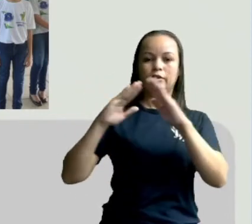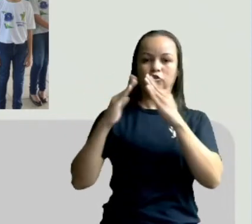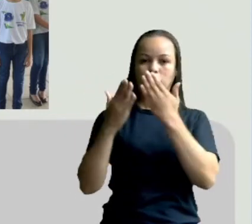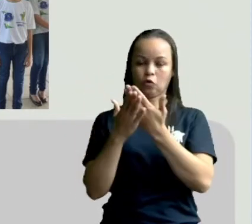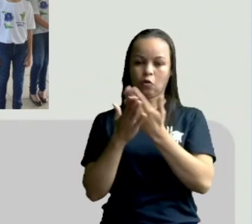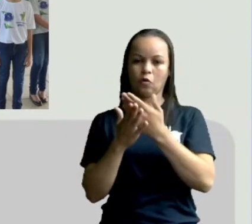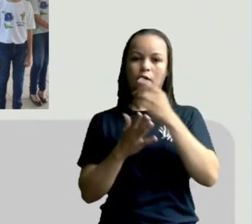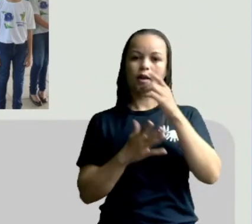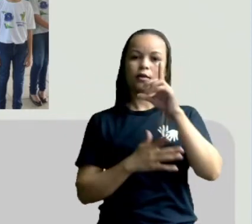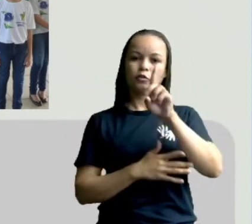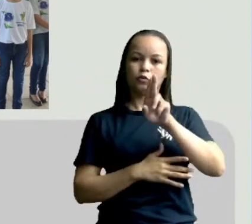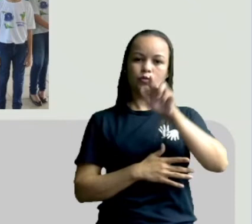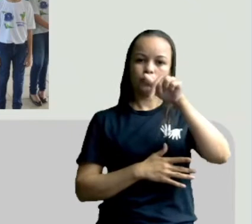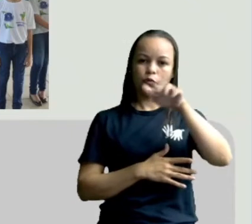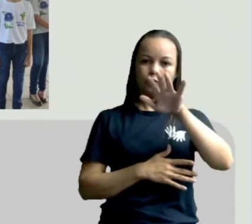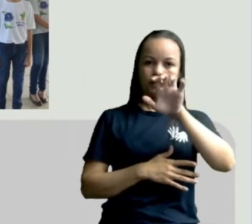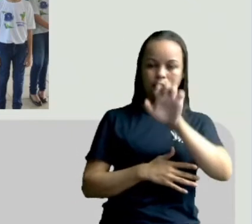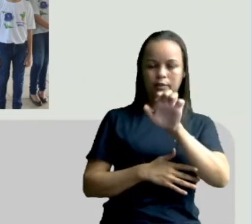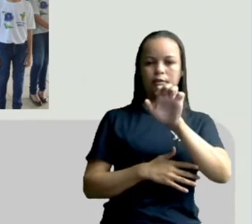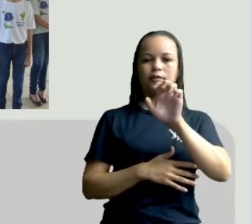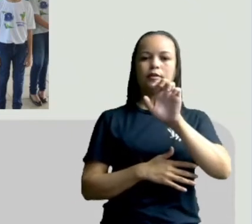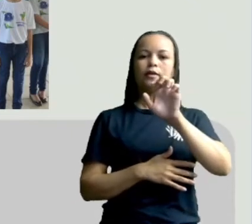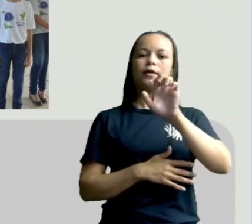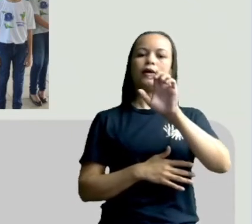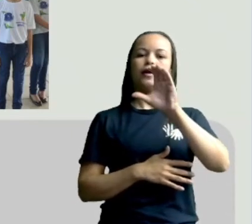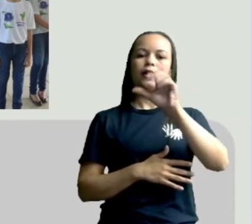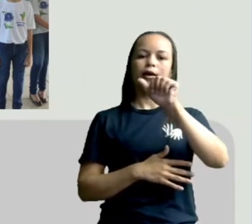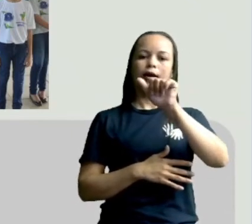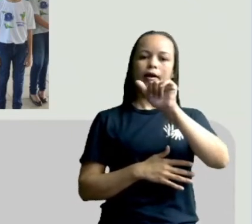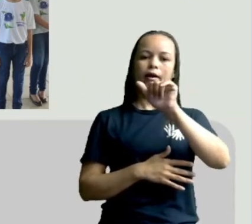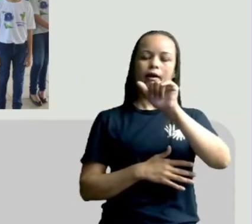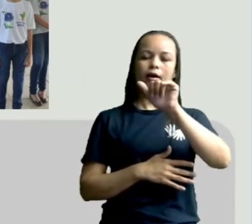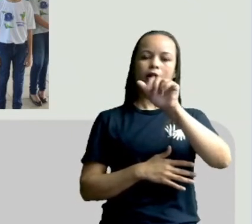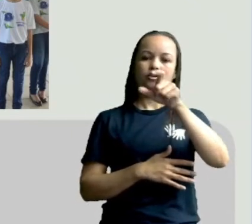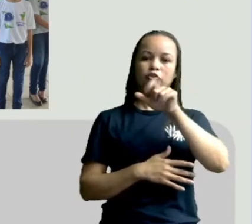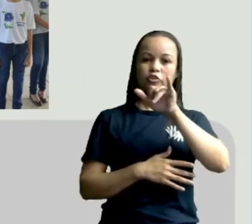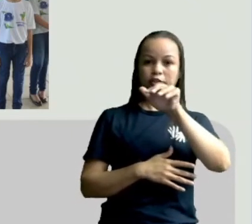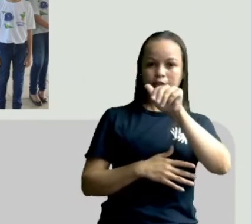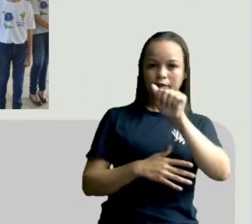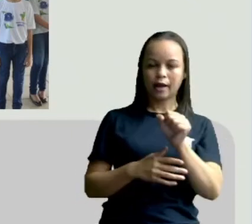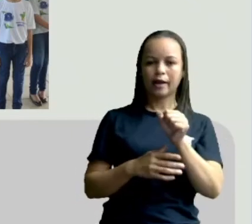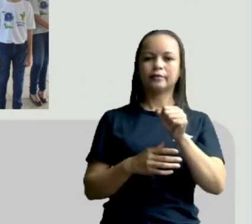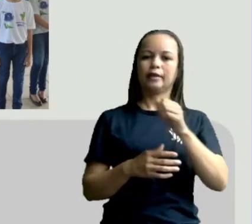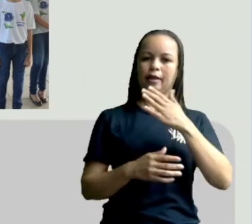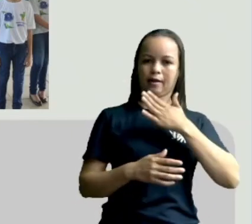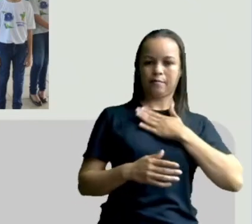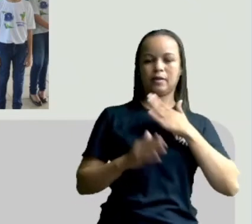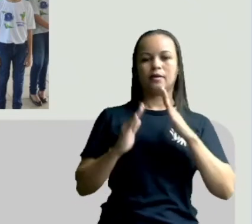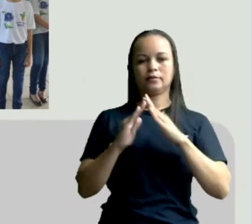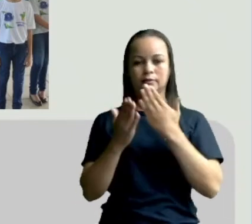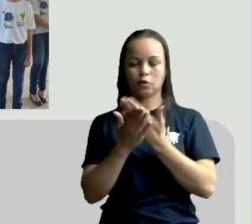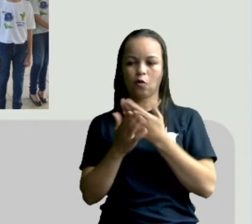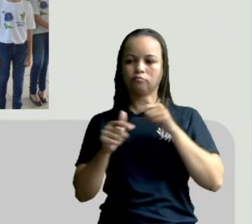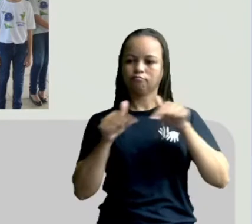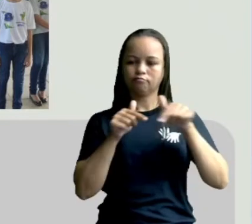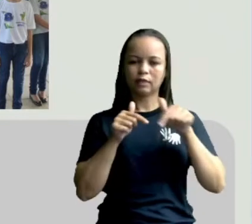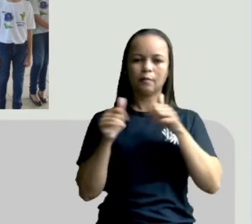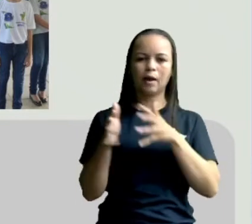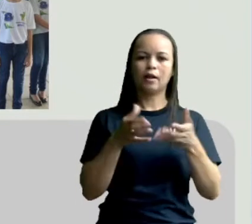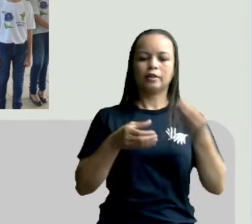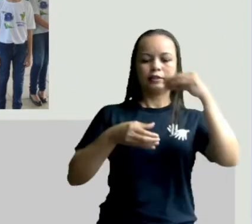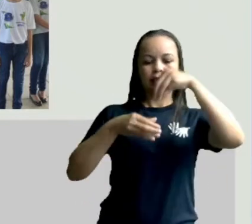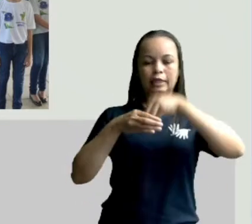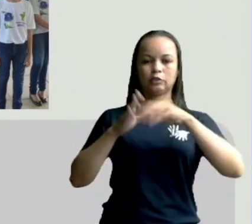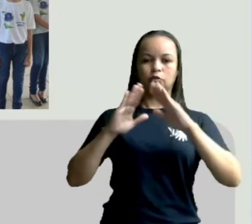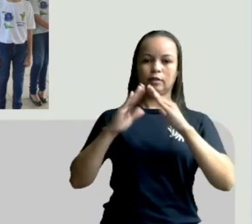minha escola, por isso que eu consegui essas fotos e trouxe para vocês. Então, o desfile aconteceu dentro da quadra do Colégio Caíque, foi